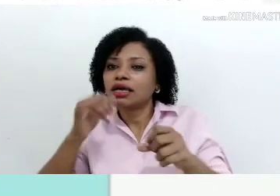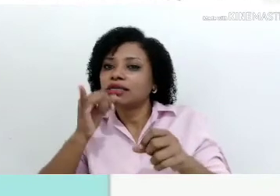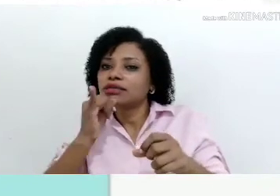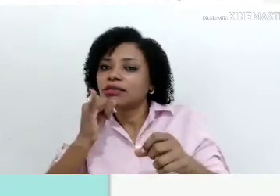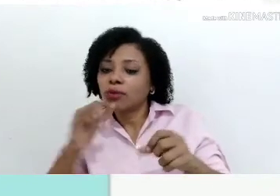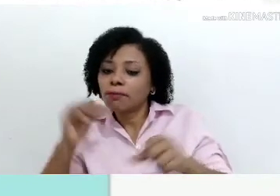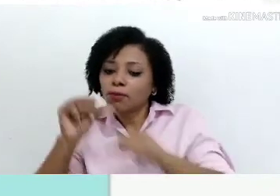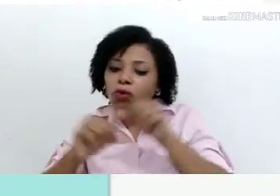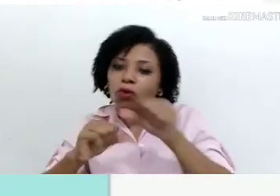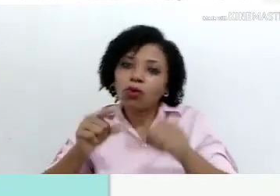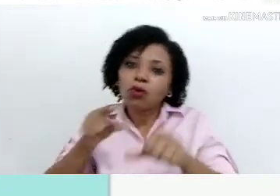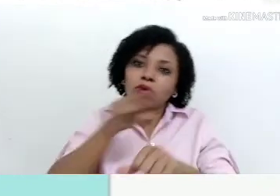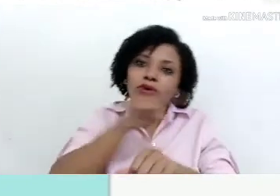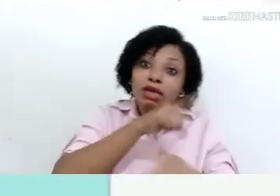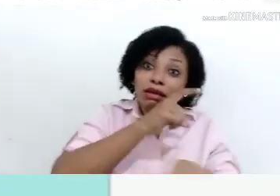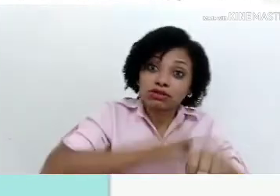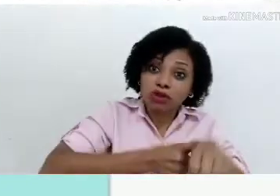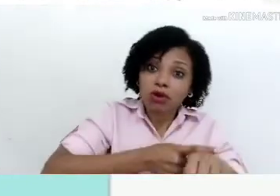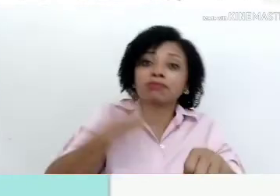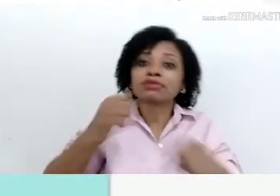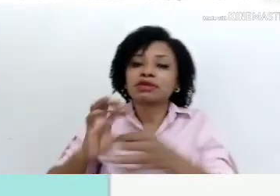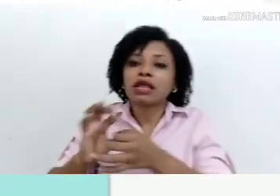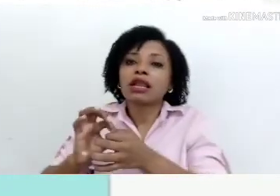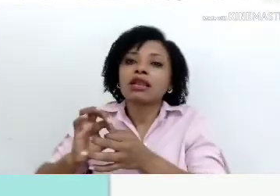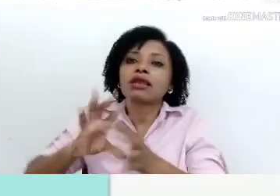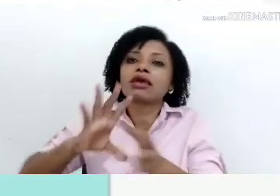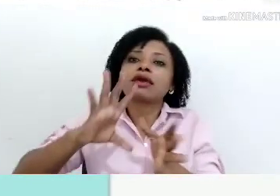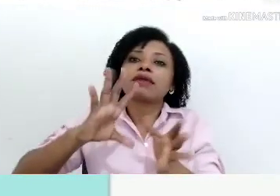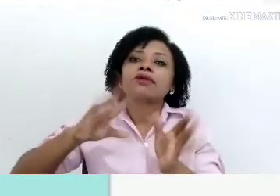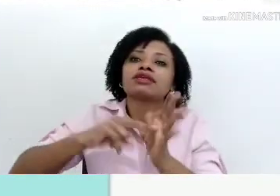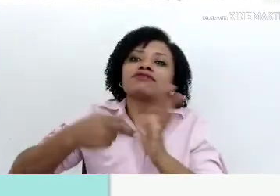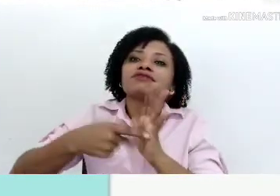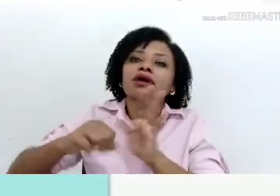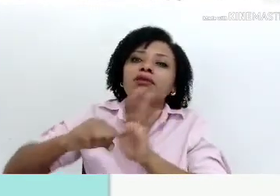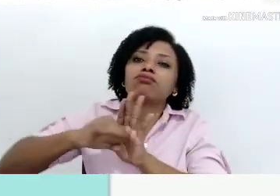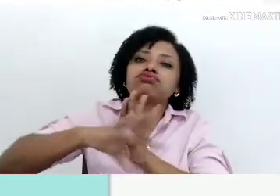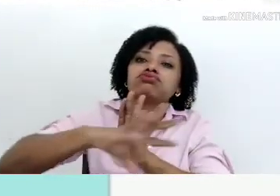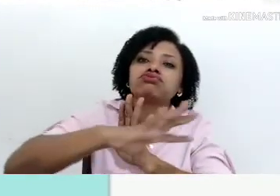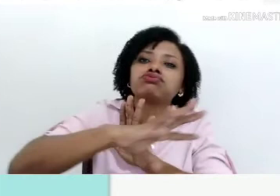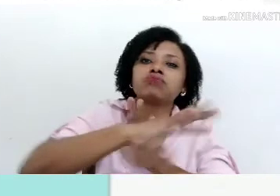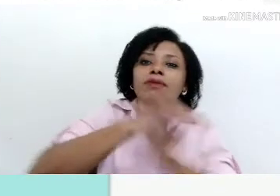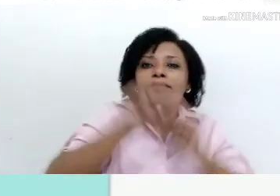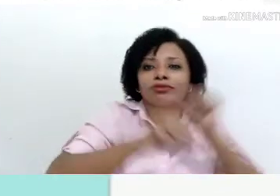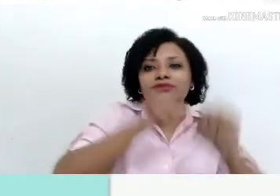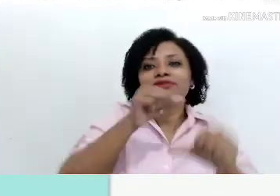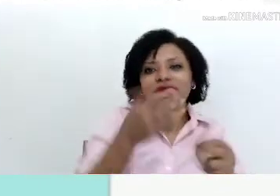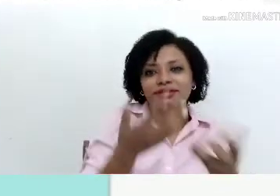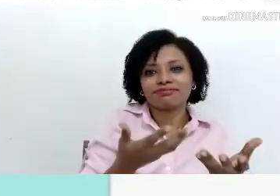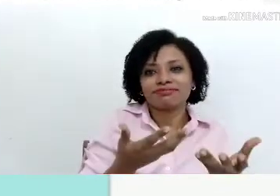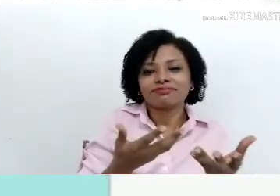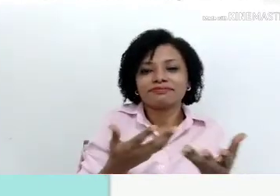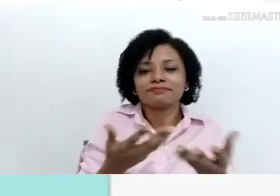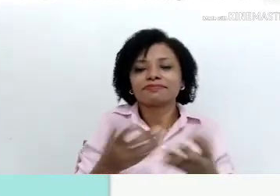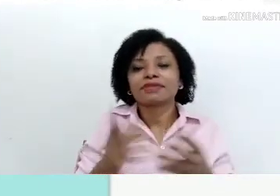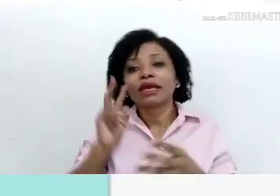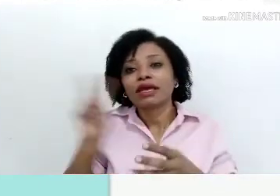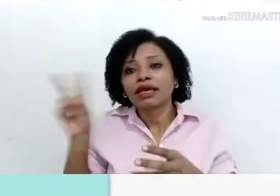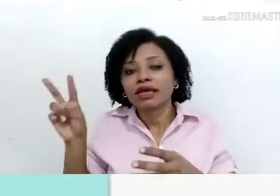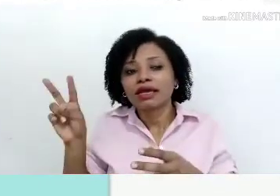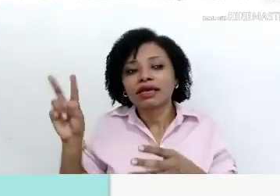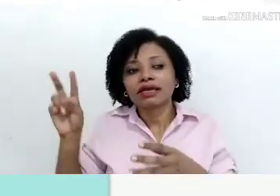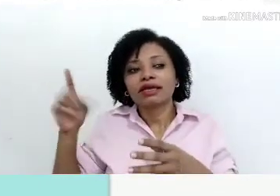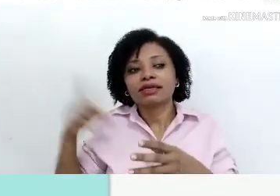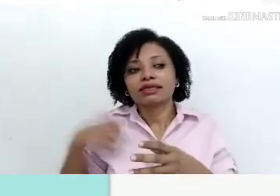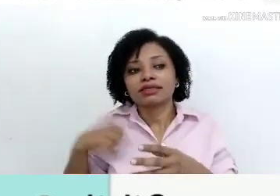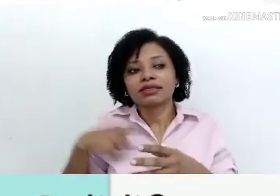para que ocorra essa mudança de estado físico. Tá? Então, aqui, primeiro item. Solidificação da parafina